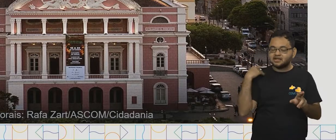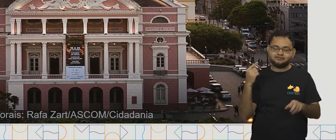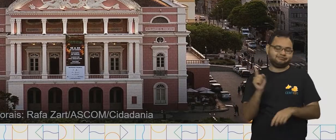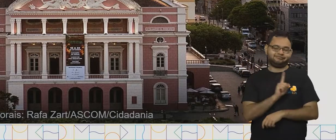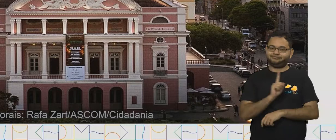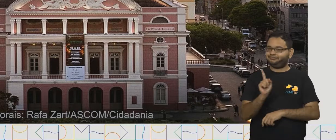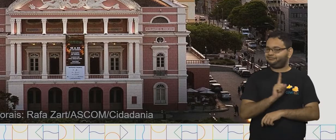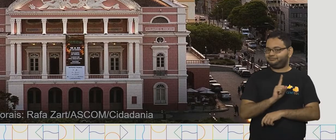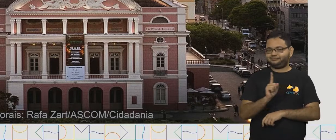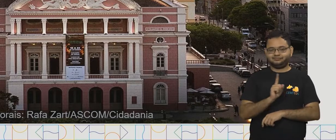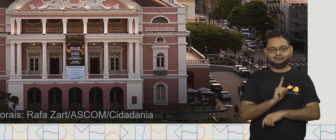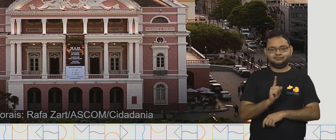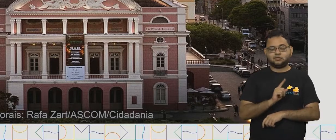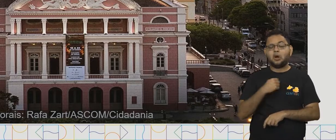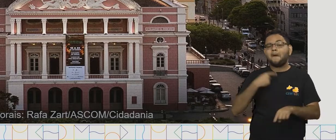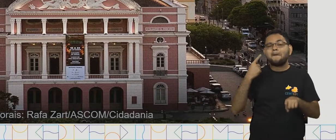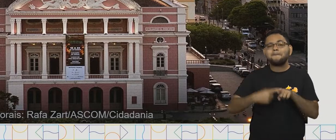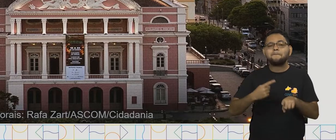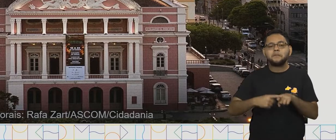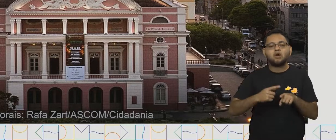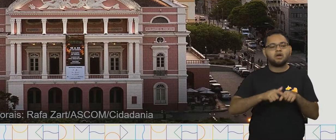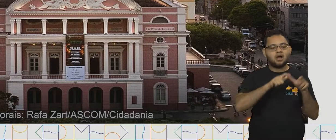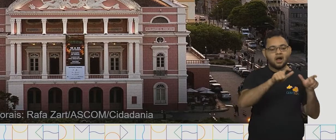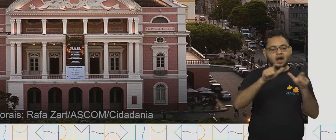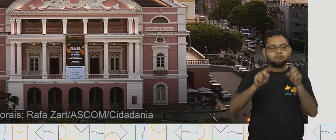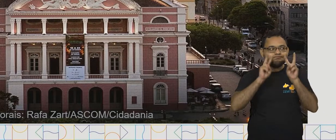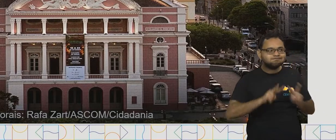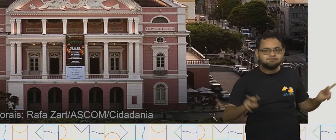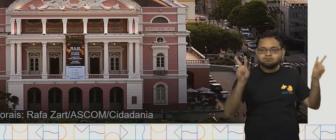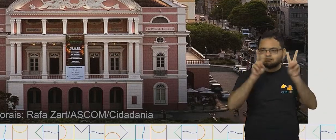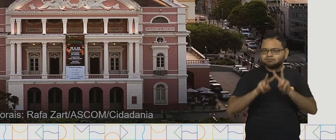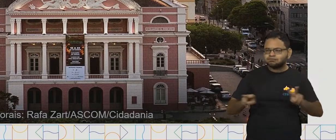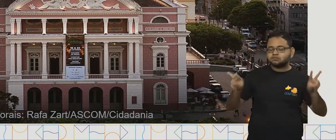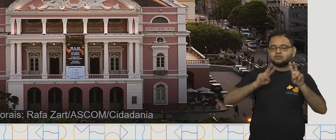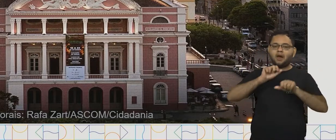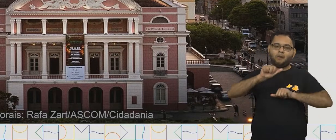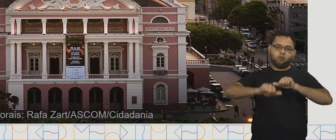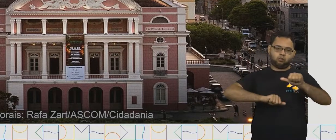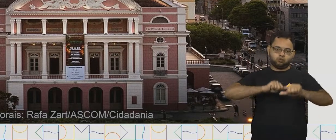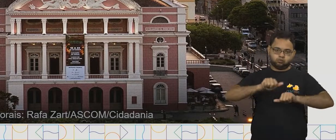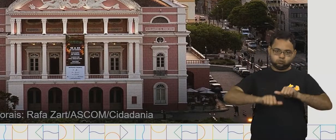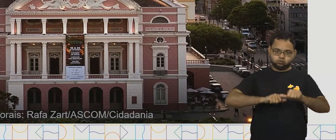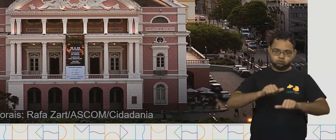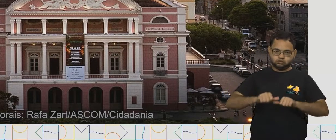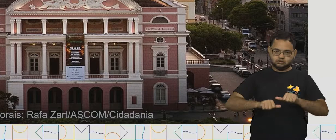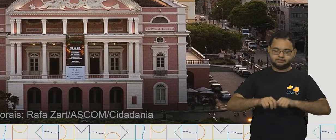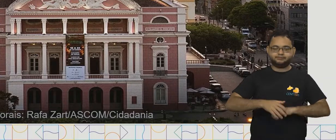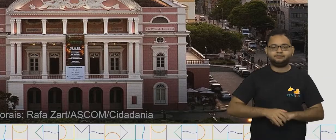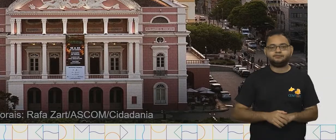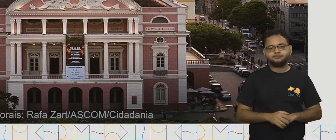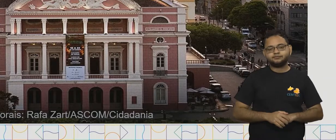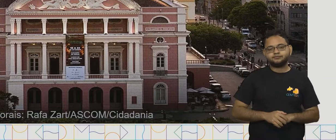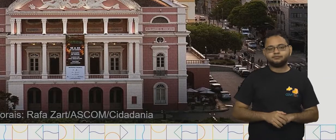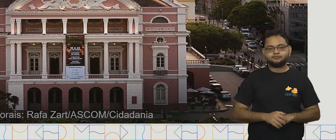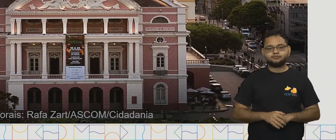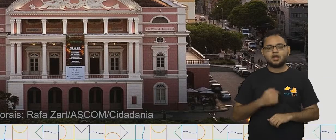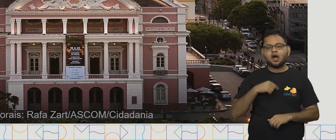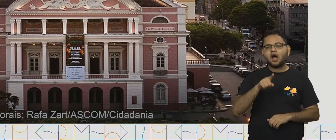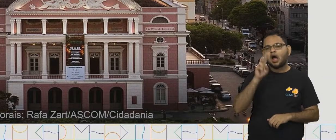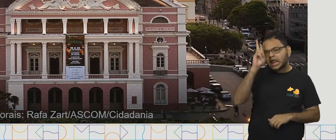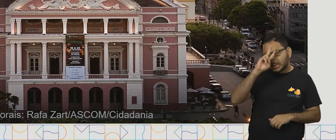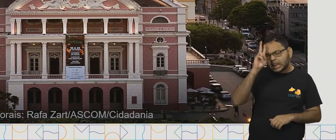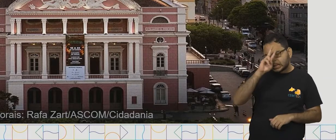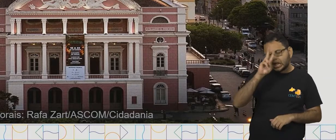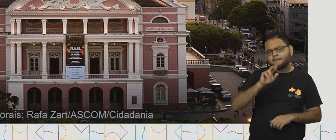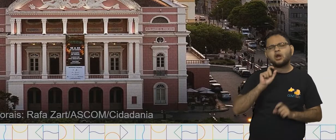período. Afinal, as paisagens mudam conforme o tempo. Falando nisso, você lembra o que pode